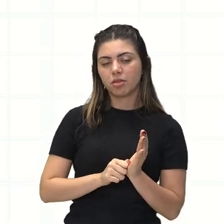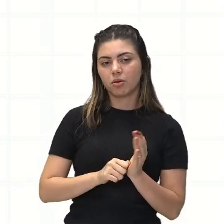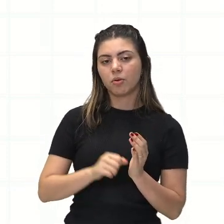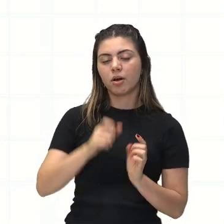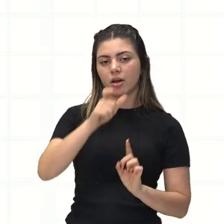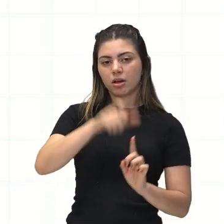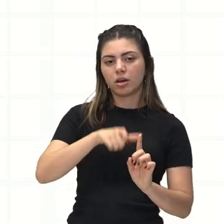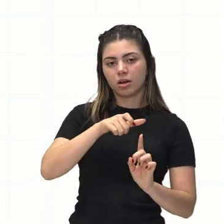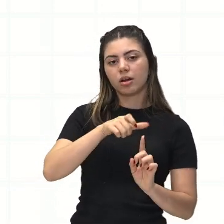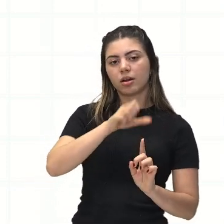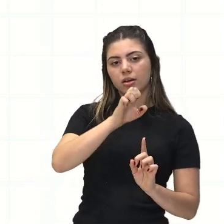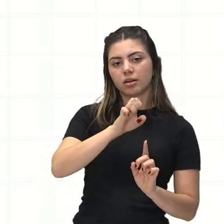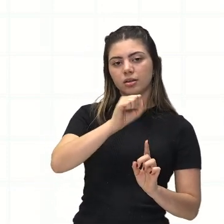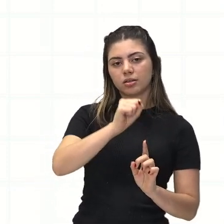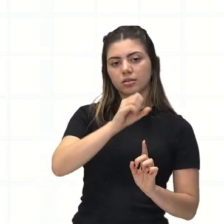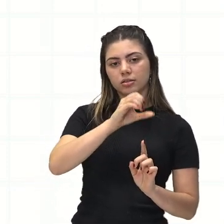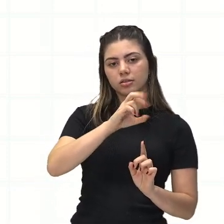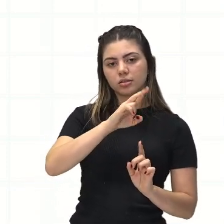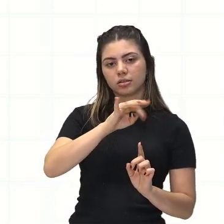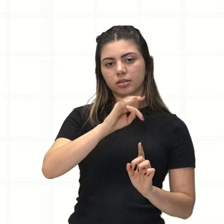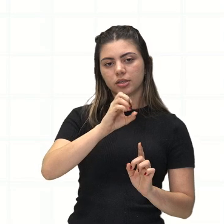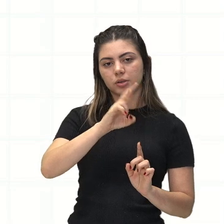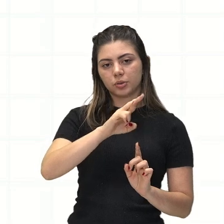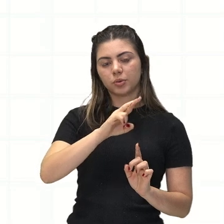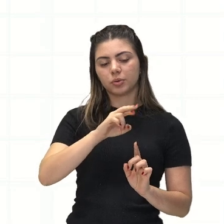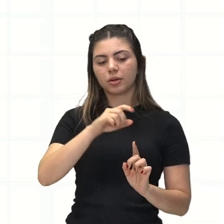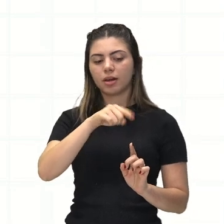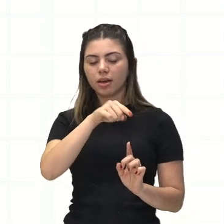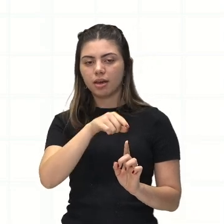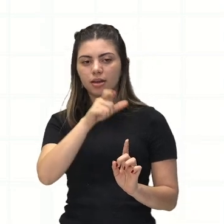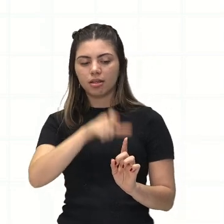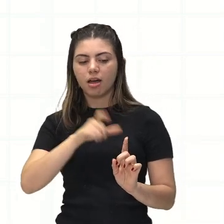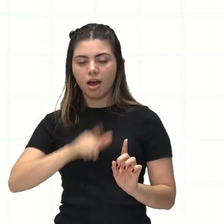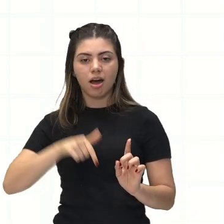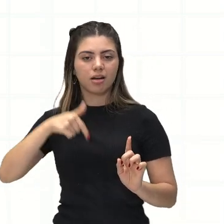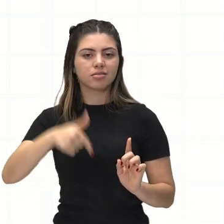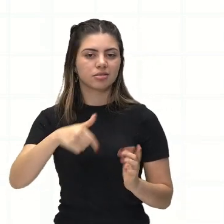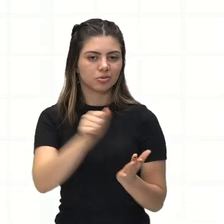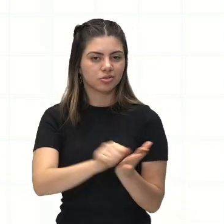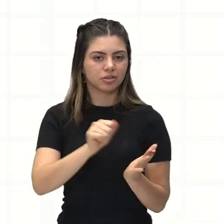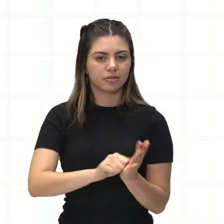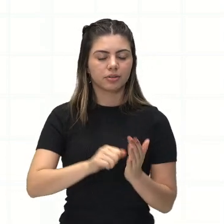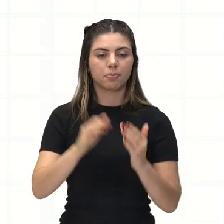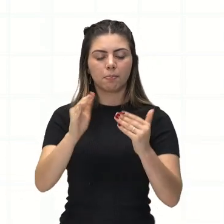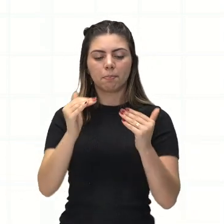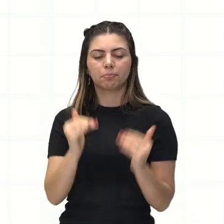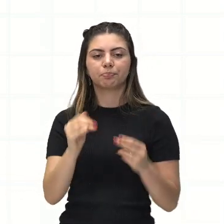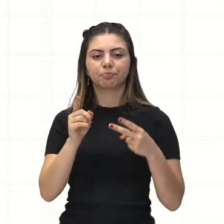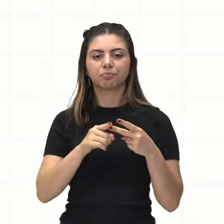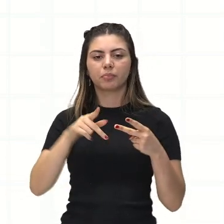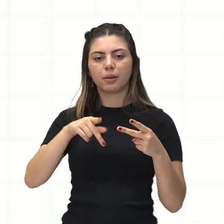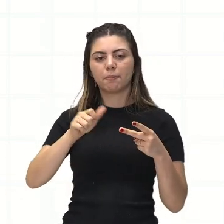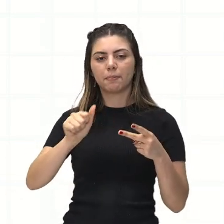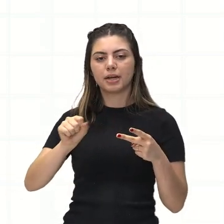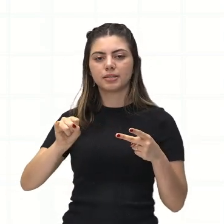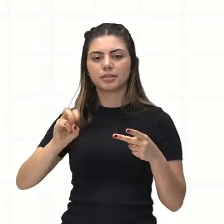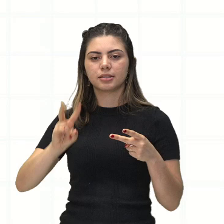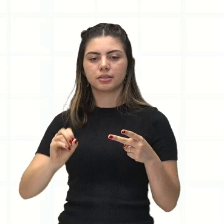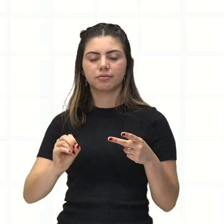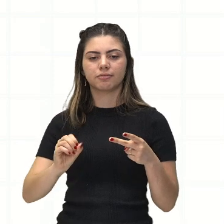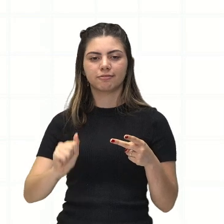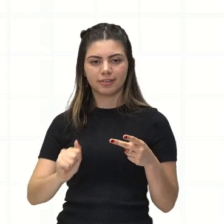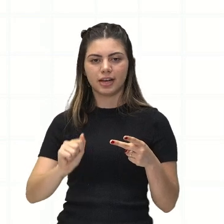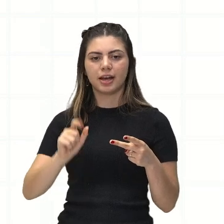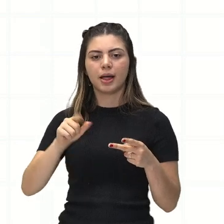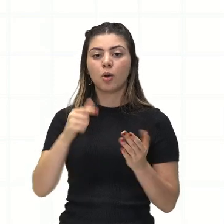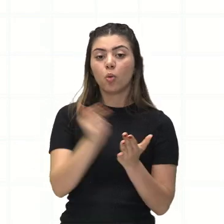eu tenho voz ativa. Já na voz passiva, o livro foi escrito pelo escritor. Quem foi escrito pelo